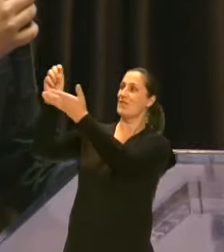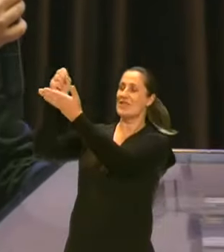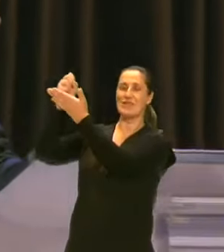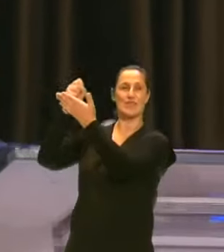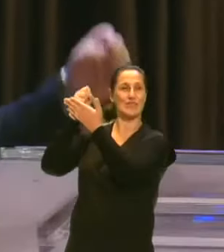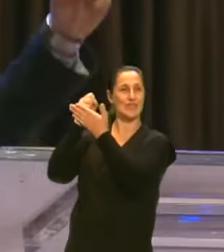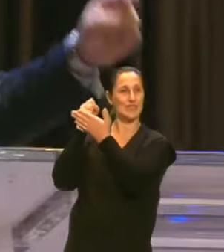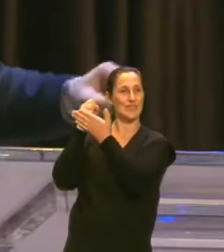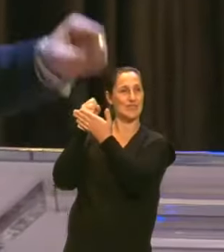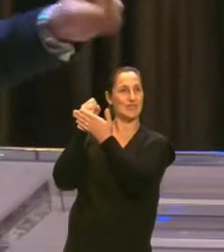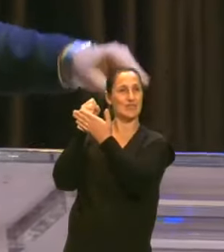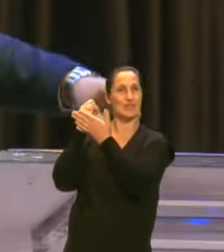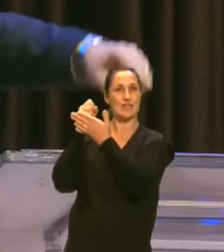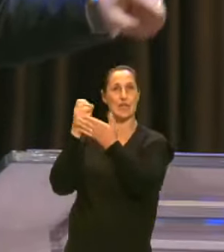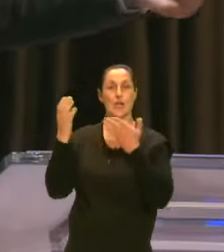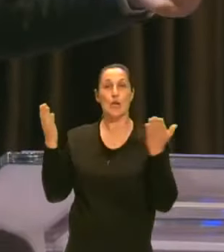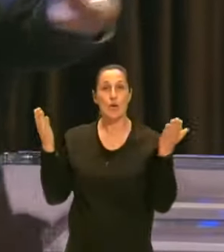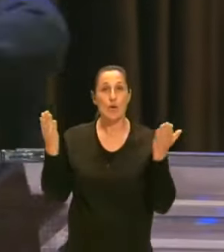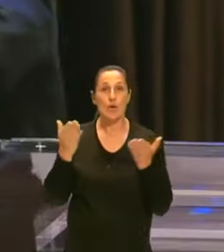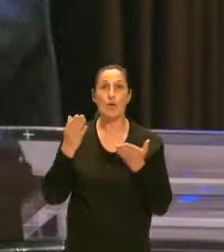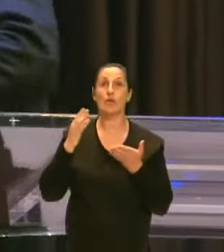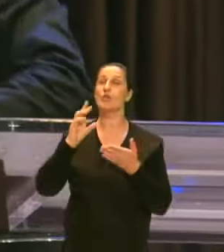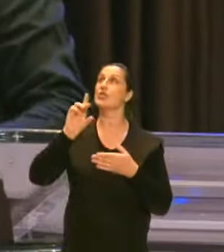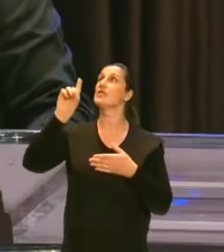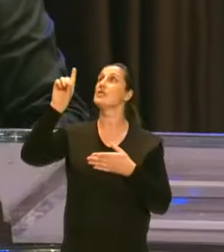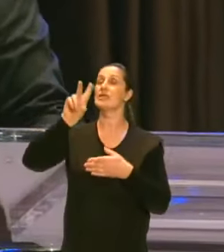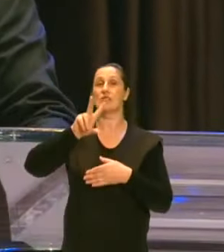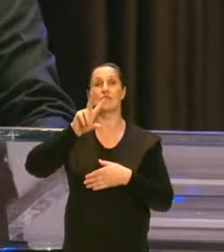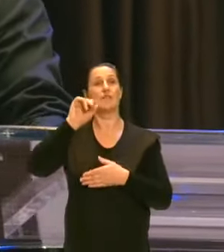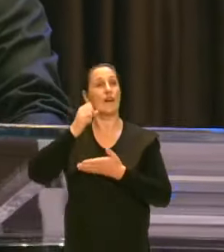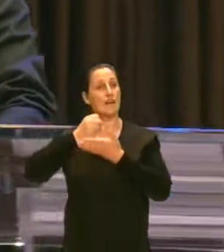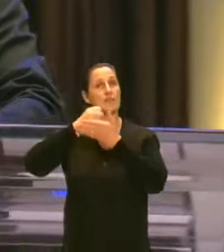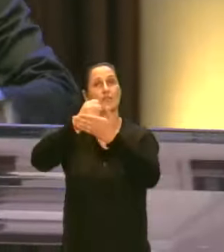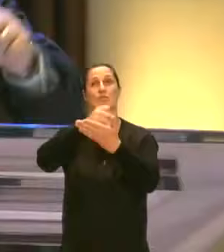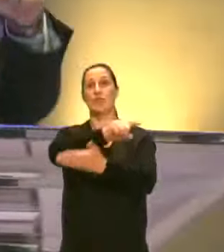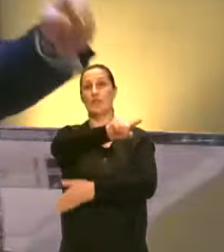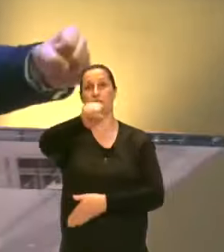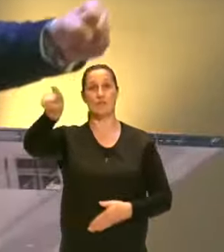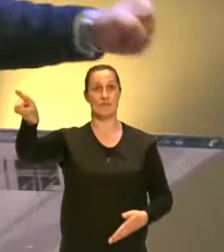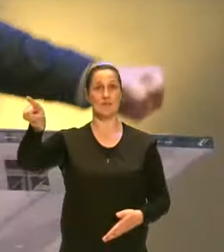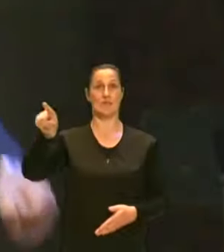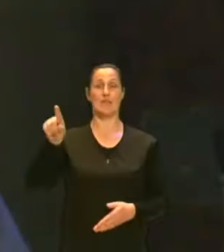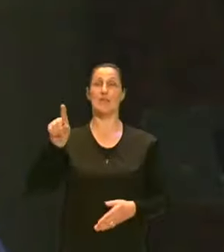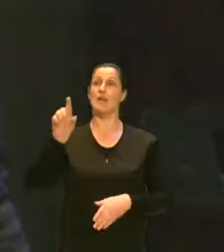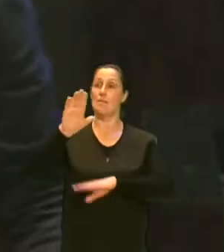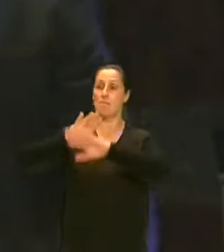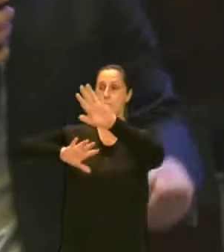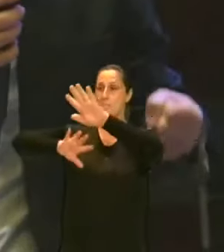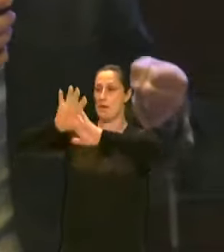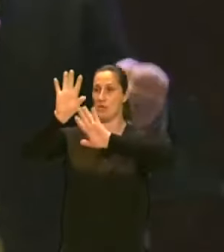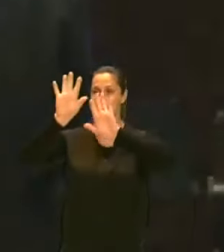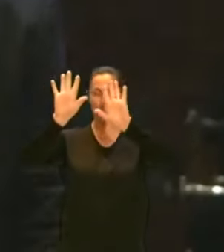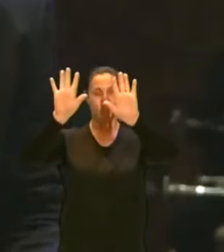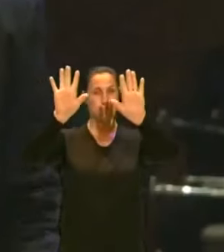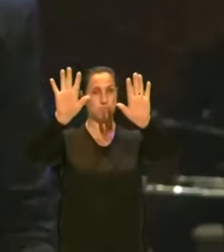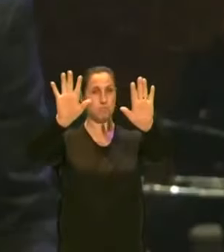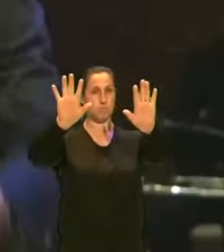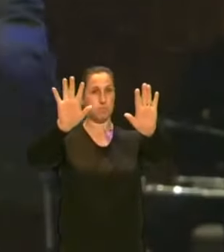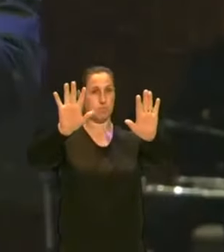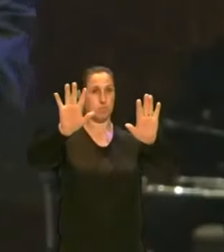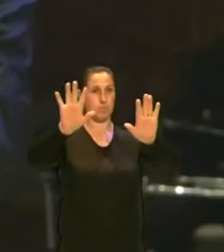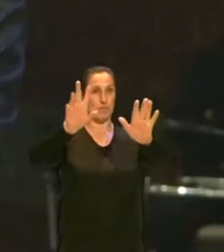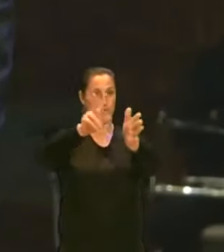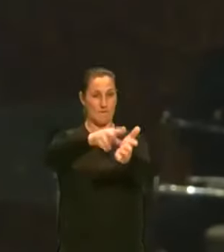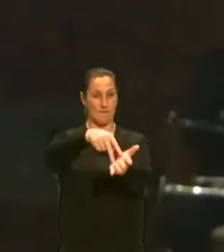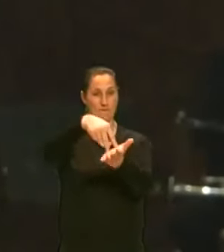Senhor. Essa noite é noite de Deus socorrer pessoas aqui hoje. É noite de Deus estender a mão e colocar os nossos pés